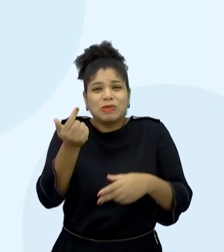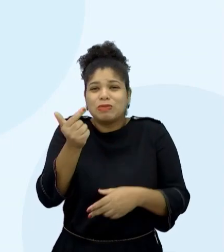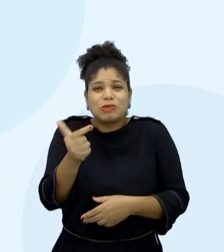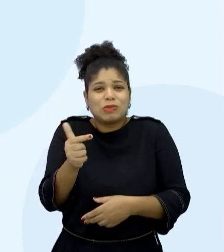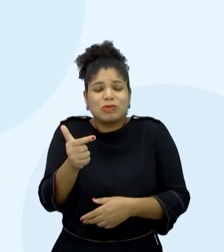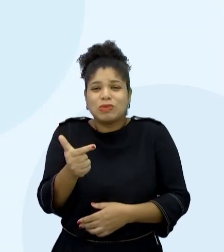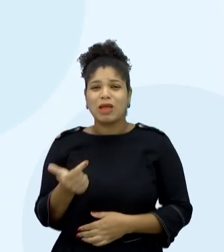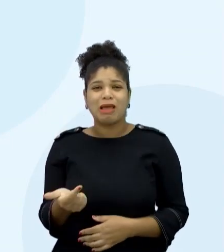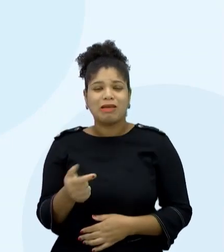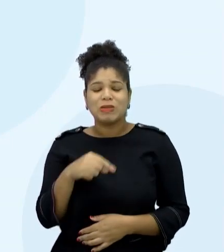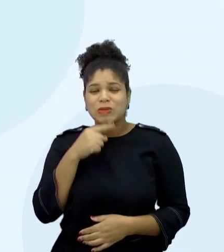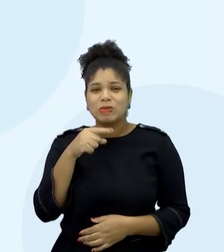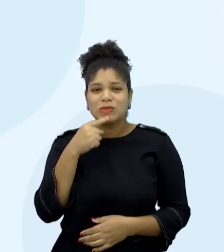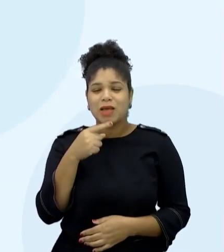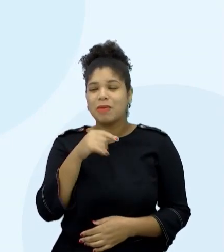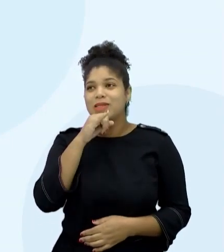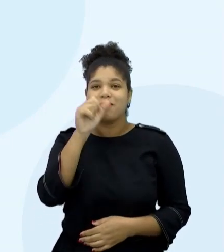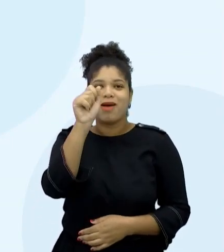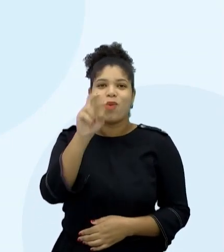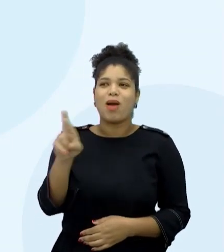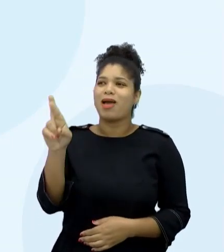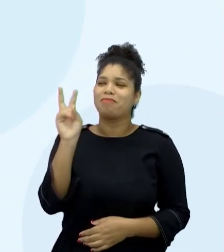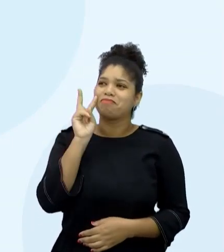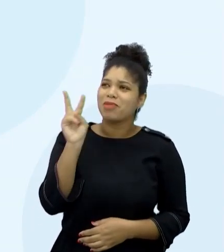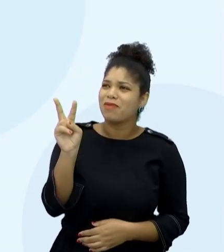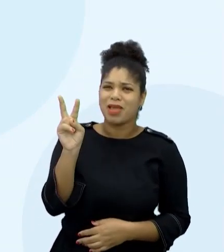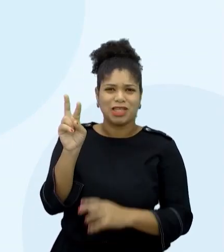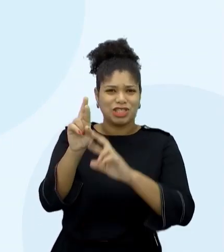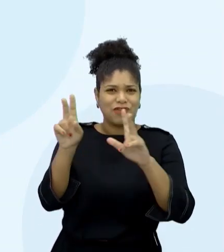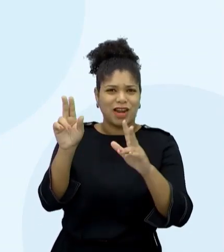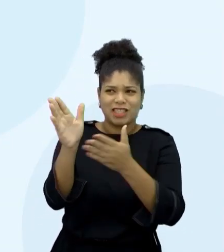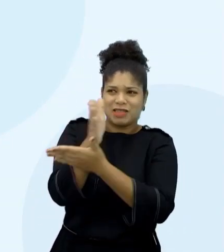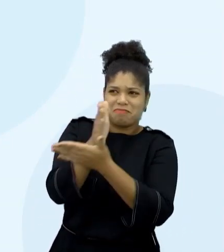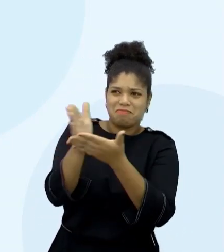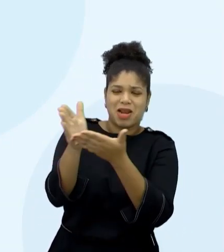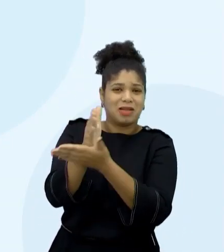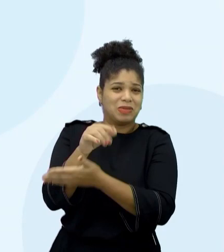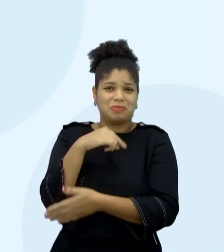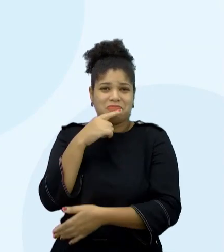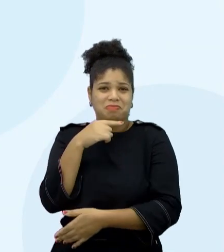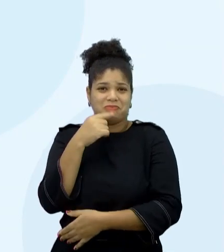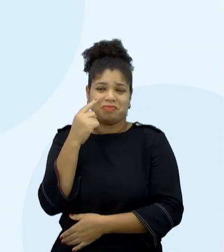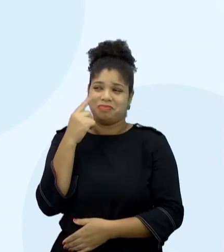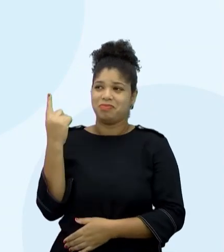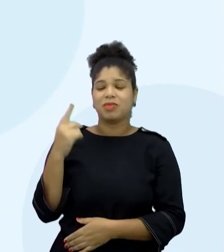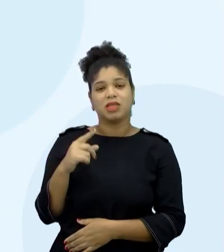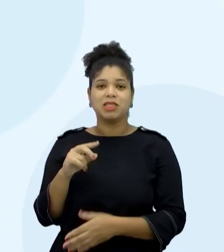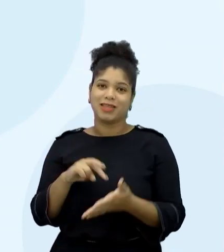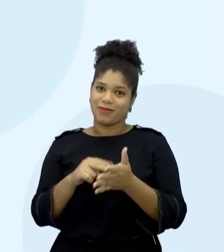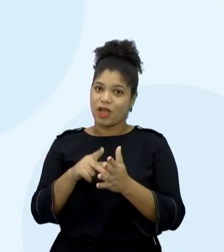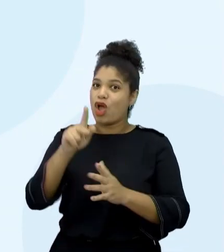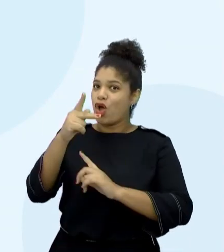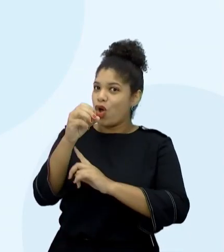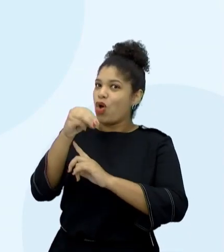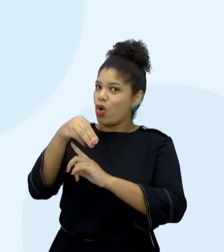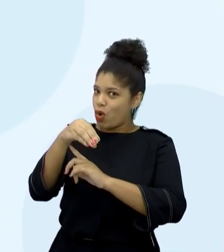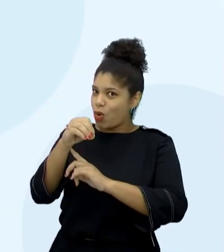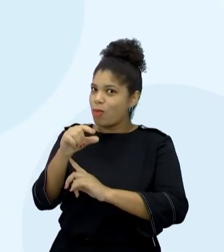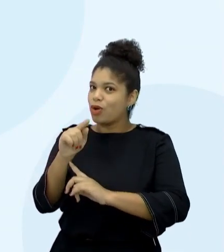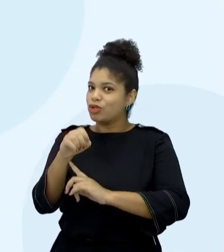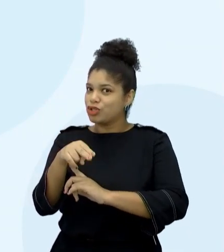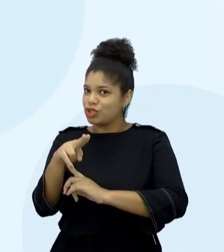podemos considerar também que o álcool, né, ali olhando ele num tubinho também,